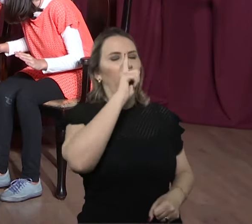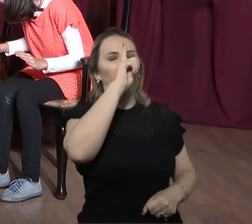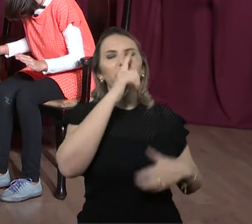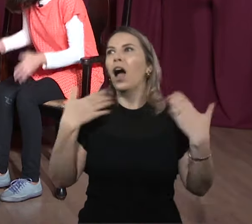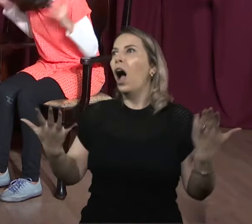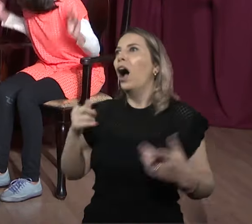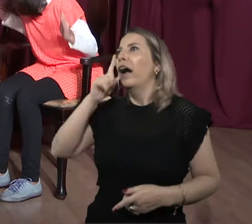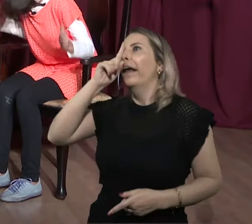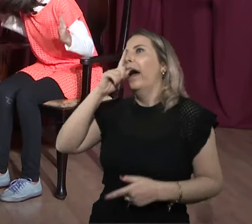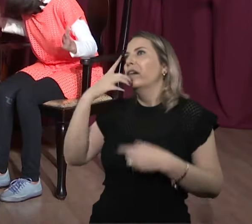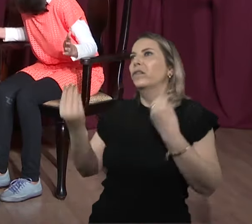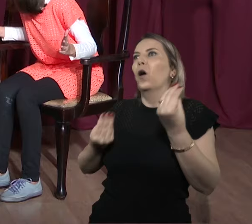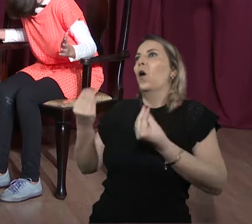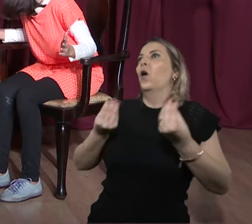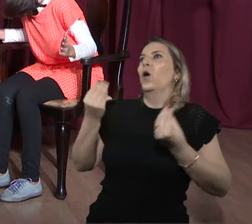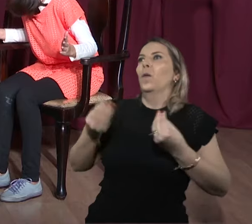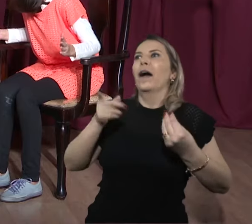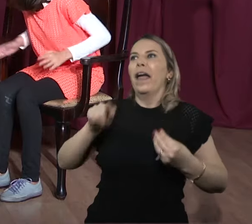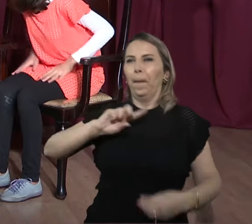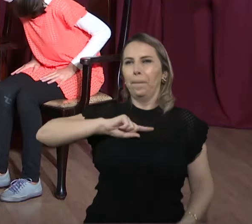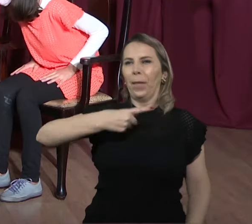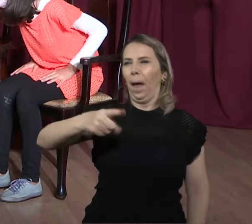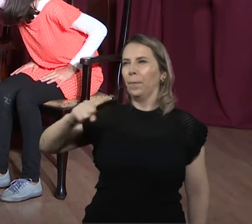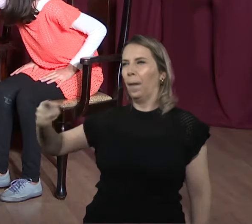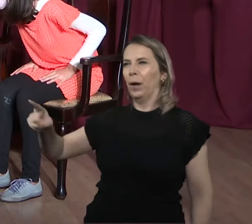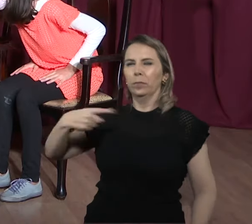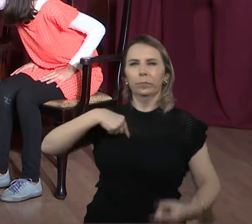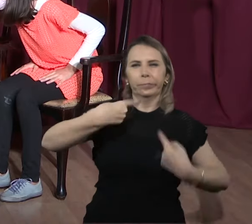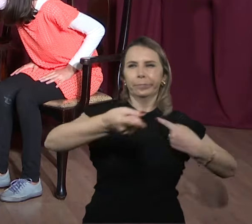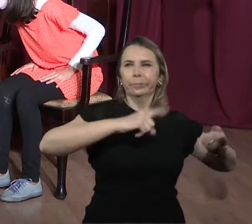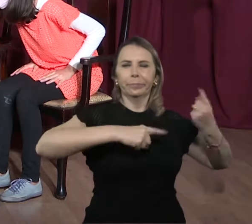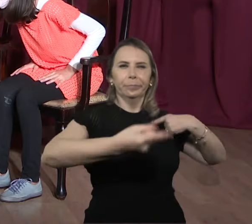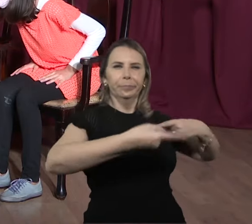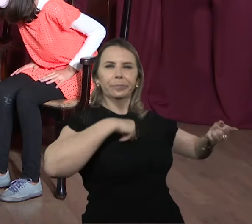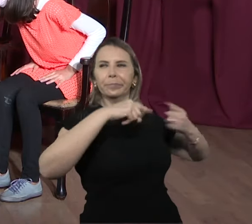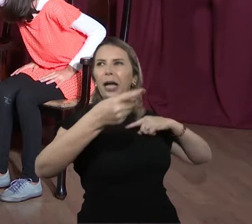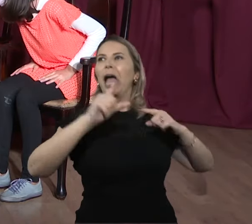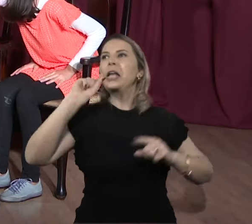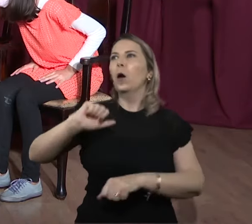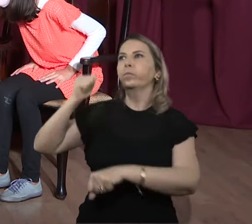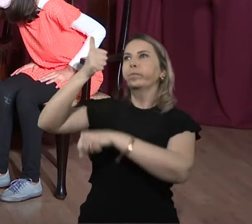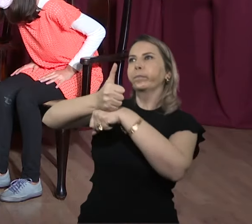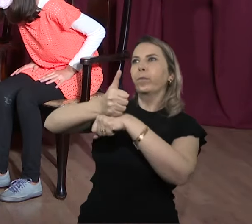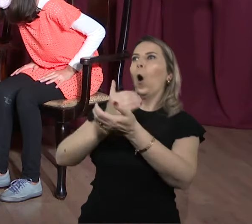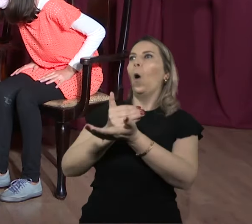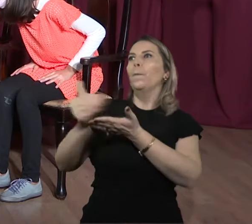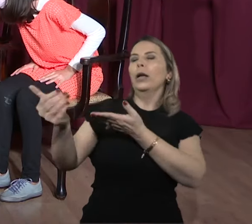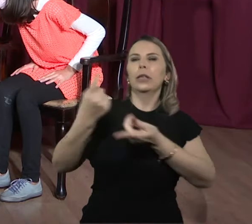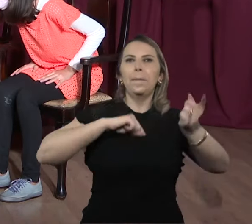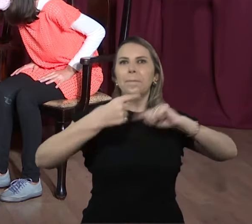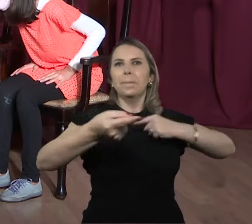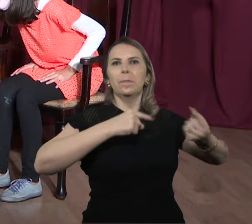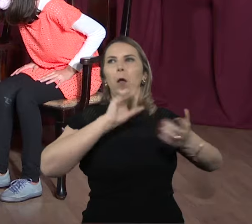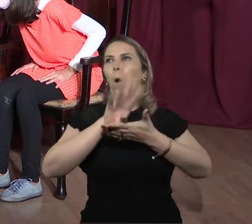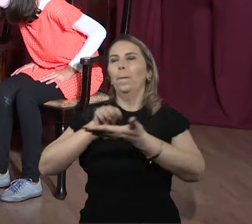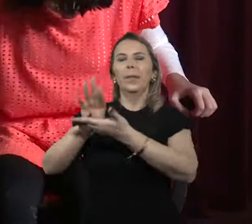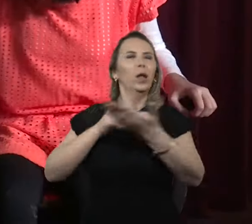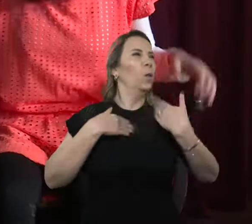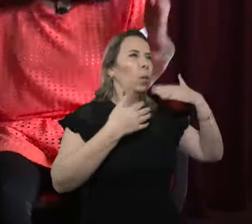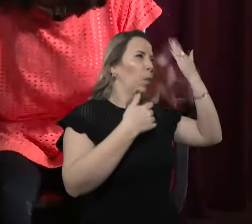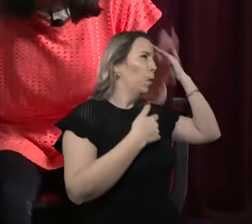estágio avançado. E qual é o estágio avançado? O parasita se multiplica e não sabemos mais quem está imitando